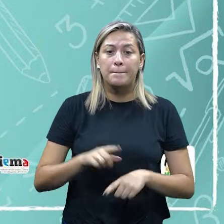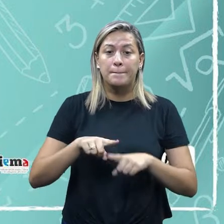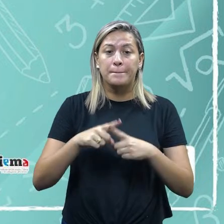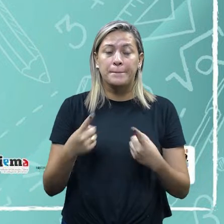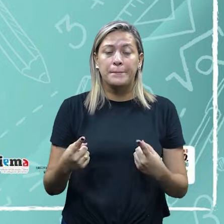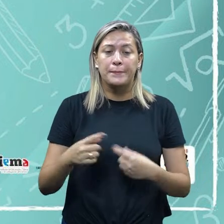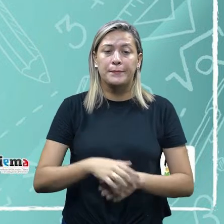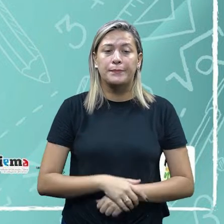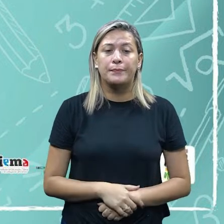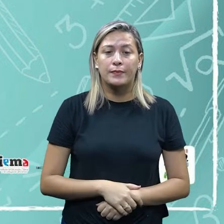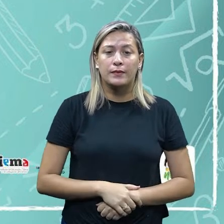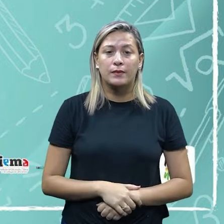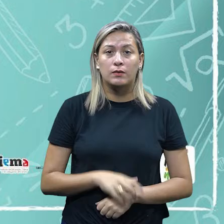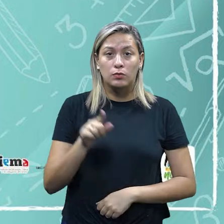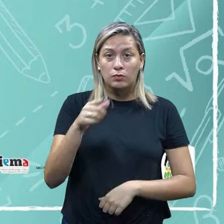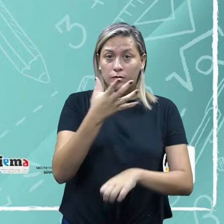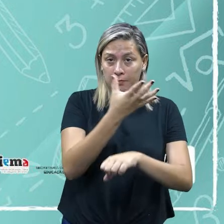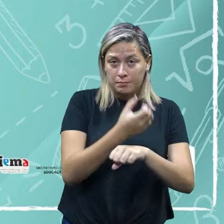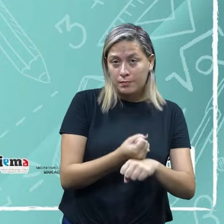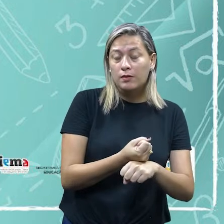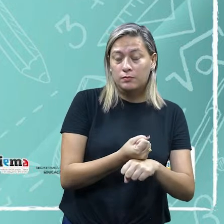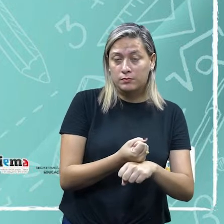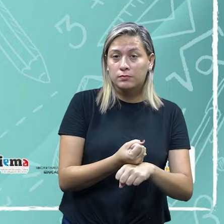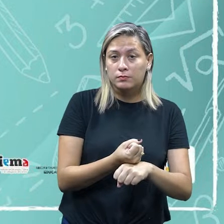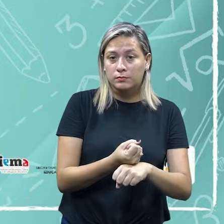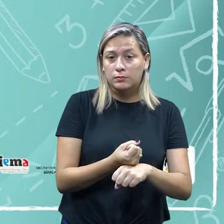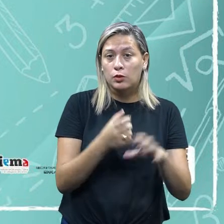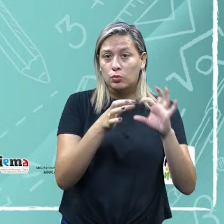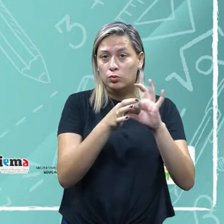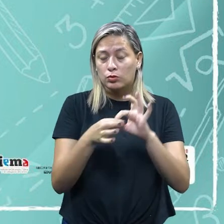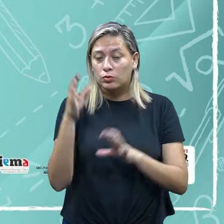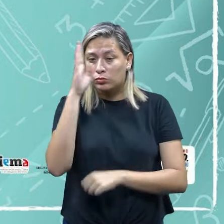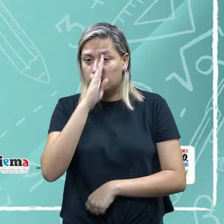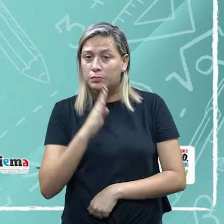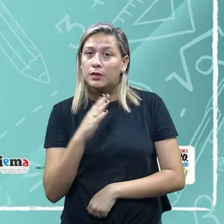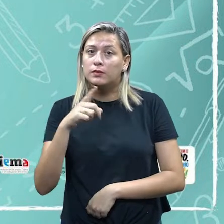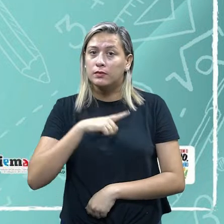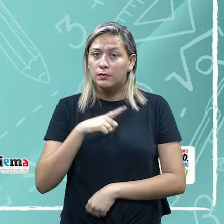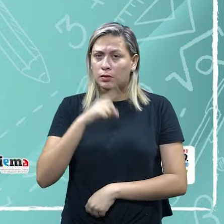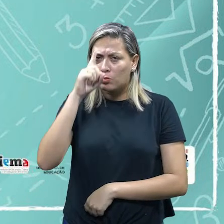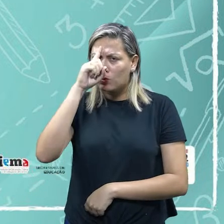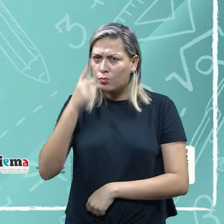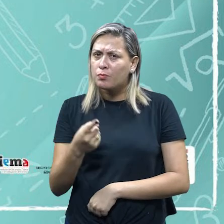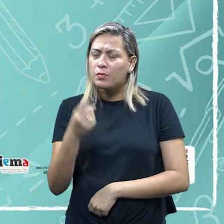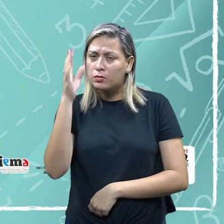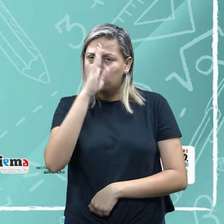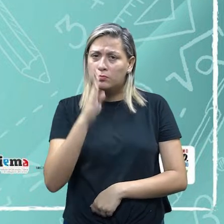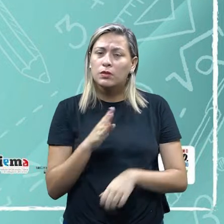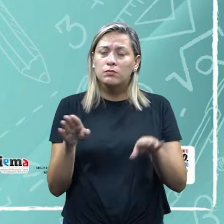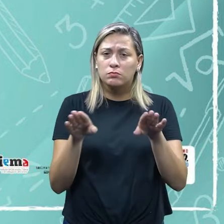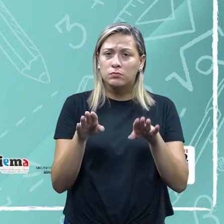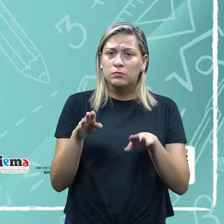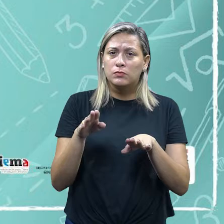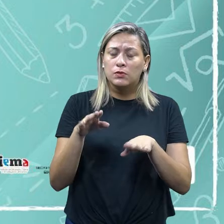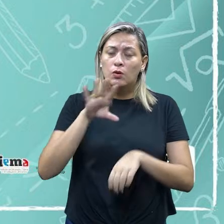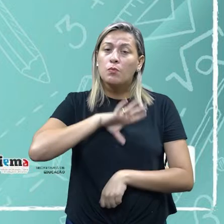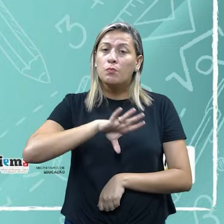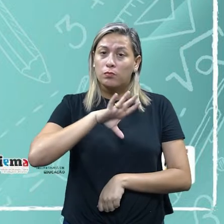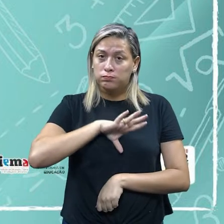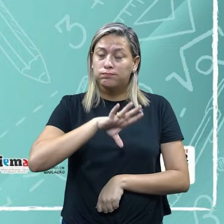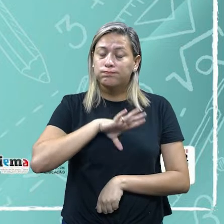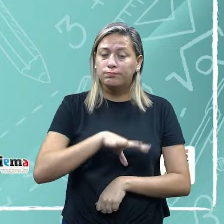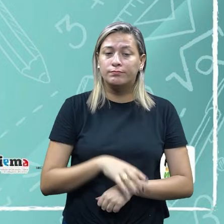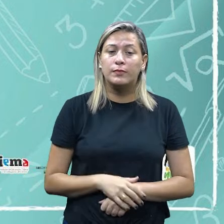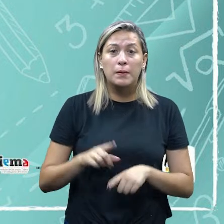baixa, você vai baixar a versão BR, né? E aí você tem os comandos também em português, mas é importante que você saiba, né? Se você um dia